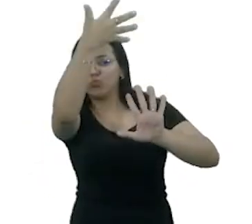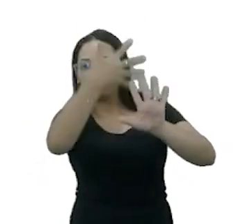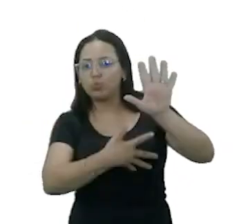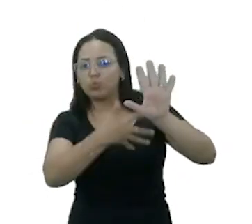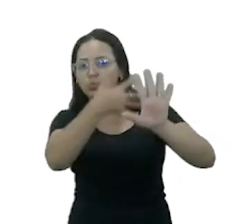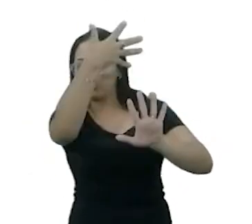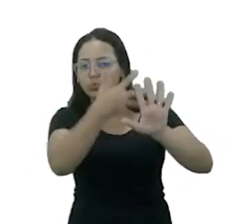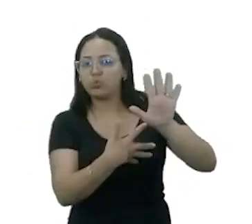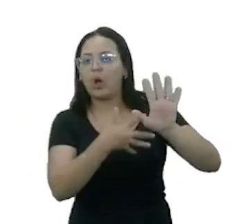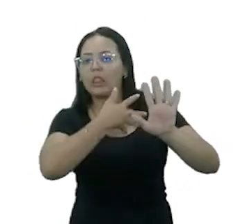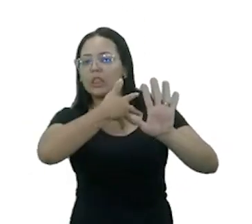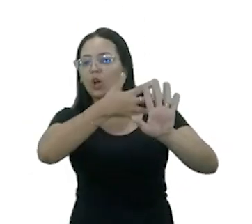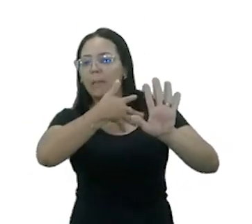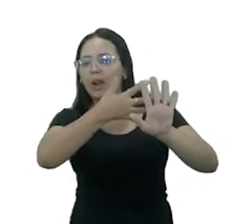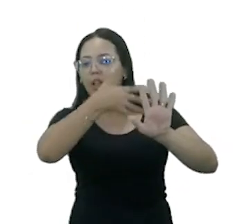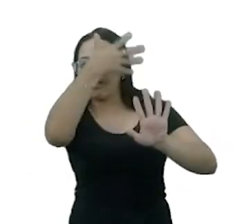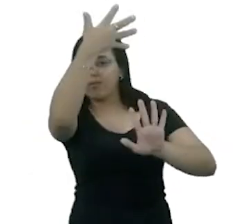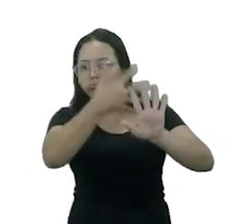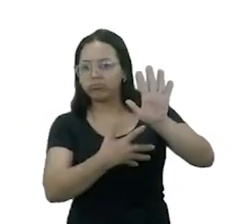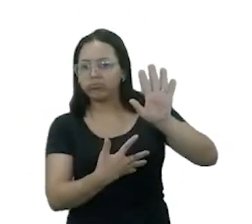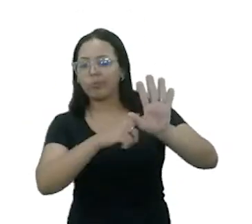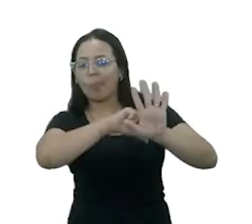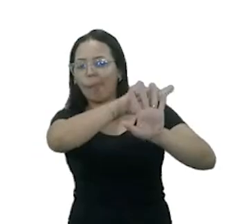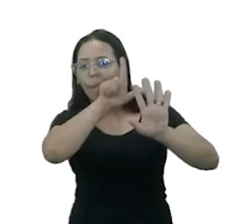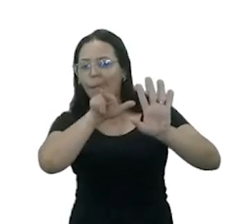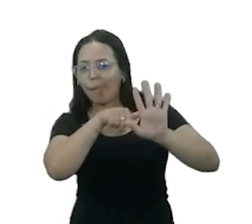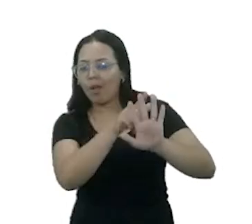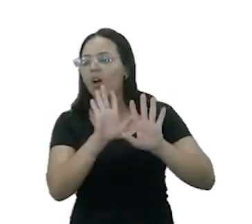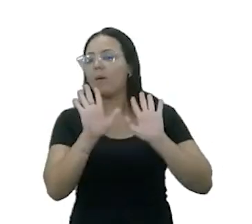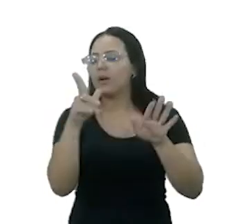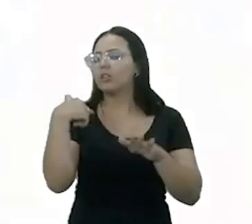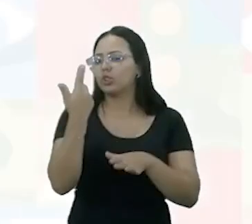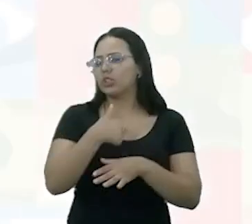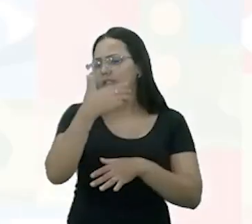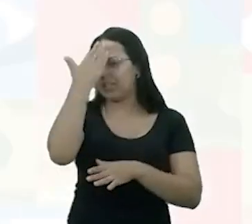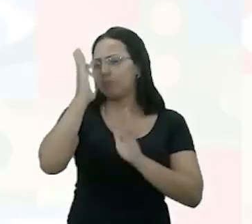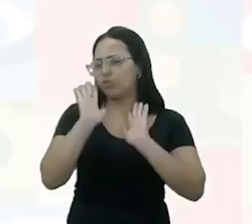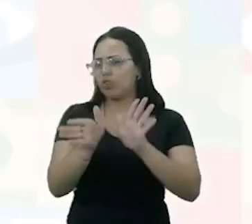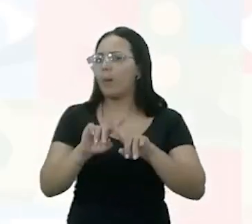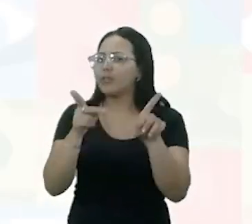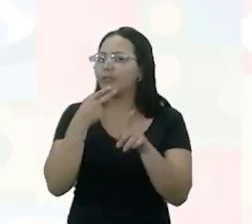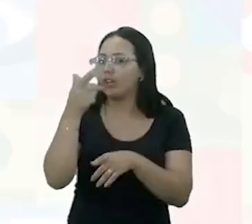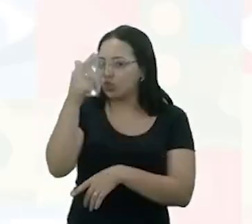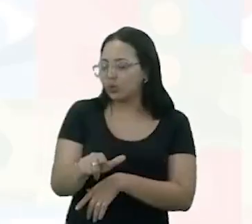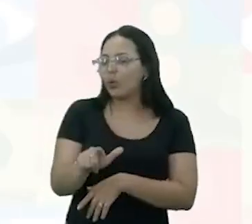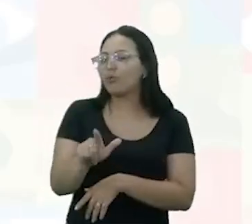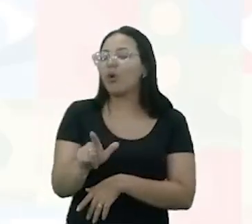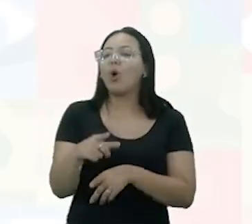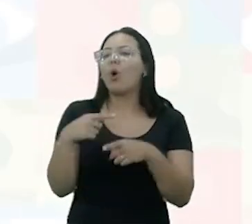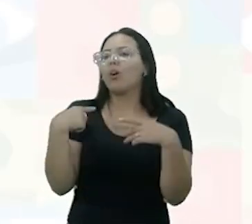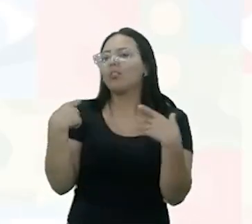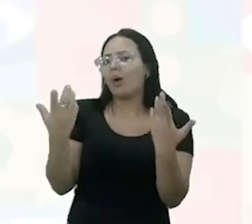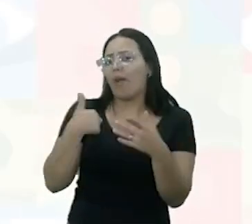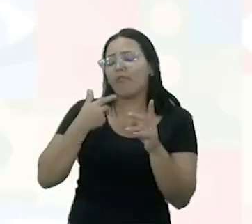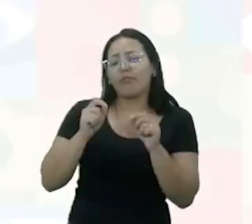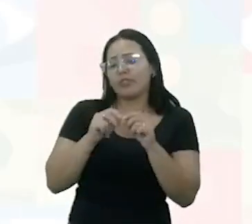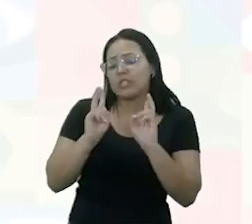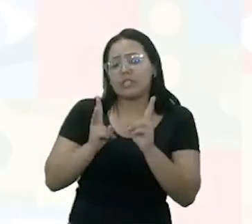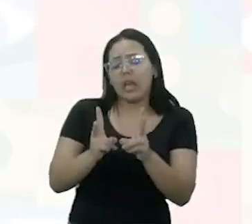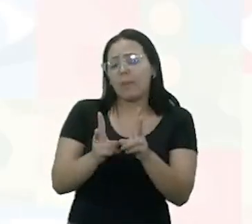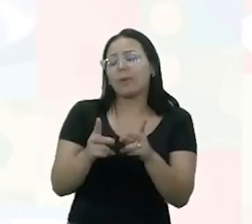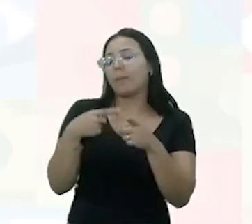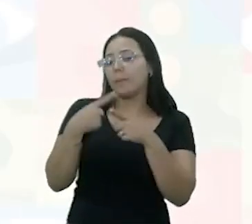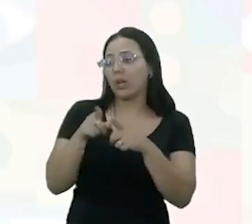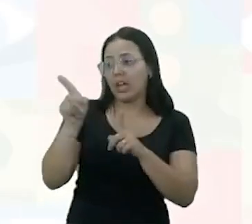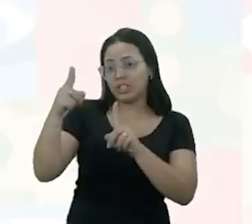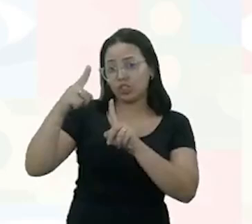imagem semi-transparente. E como a gente já sabe, mas vou repetir novamente, porque eu vou fazer isso sempre, esse